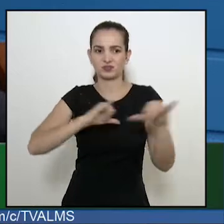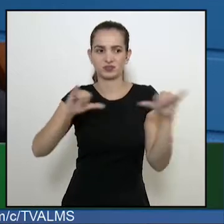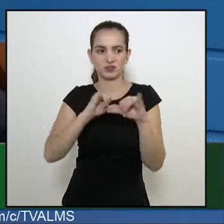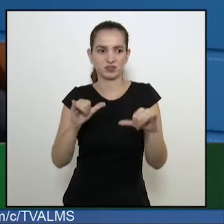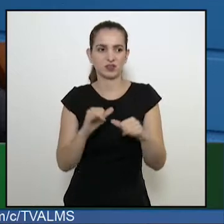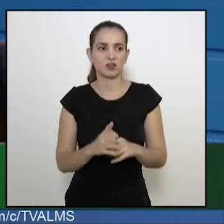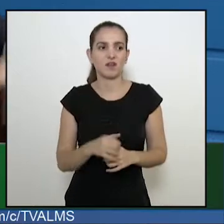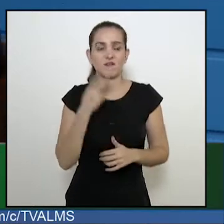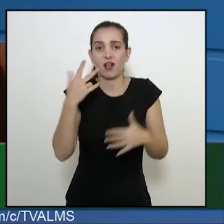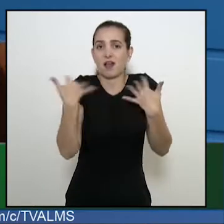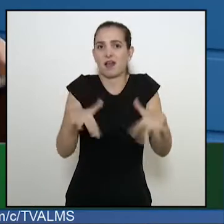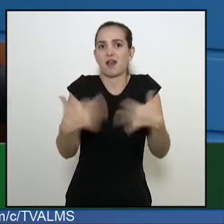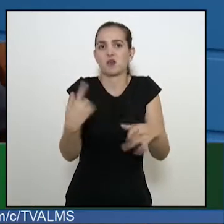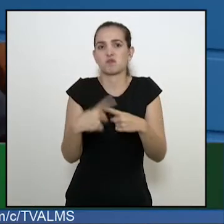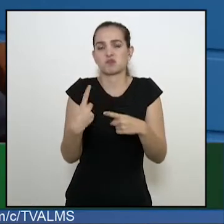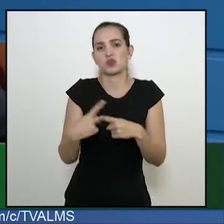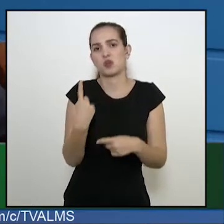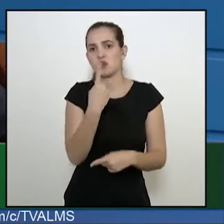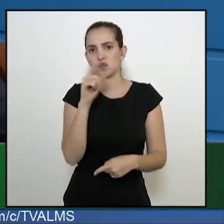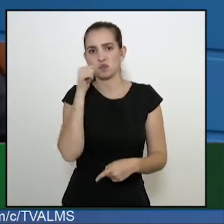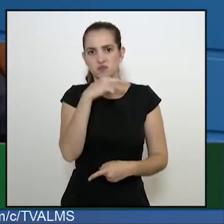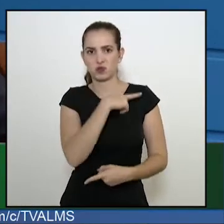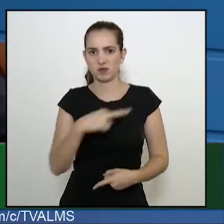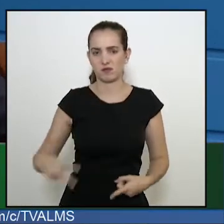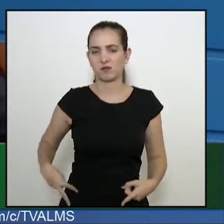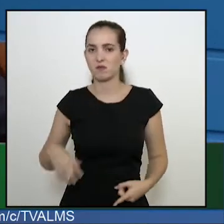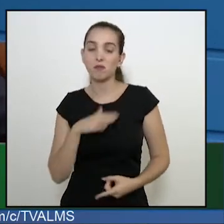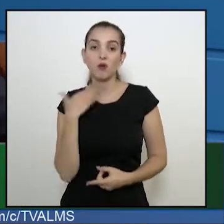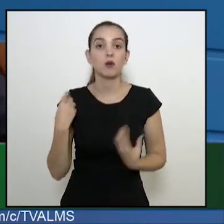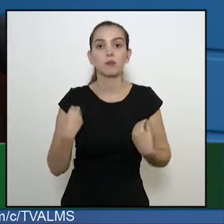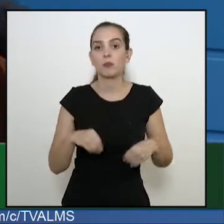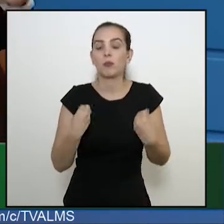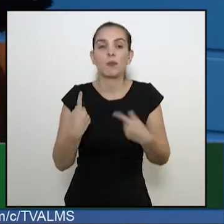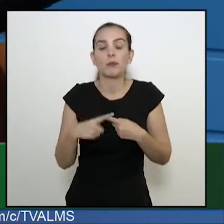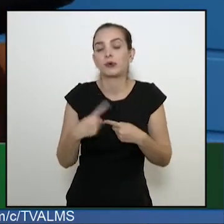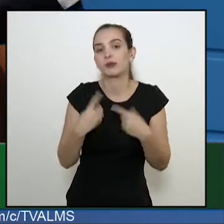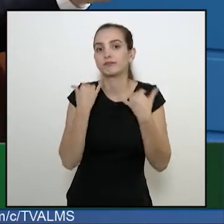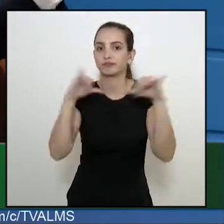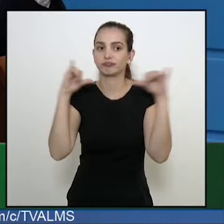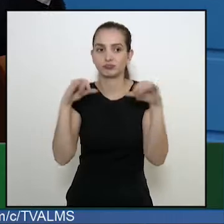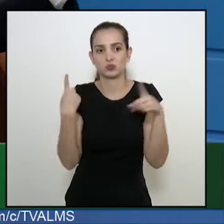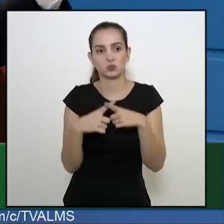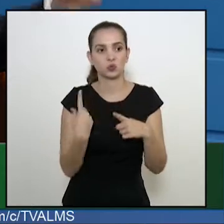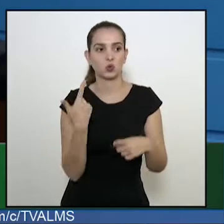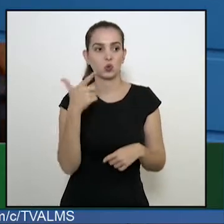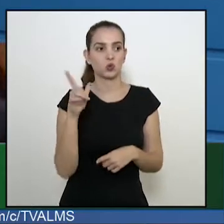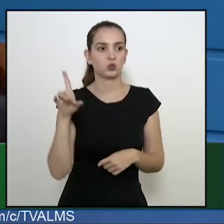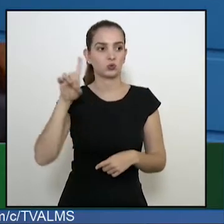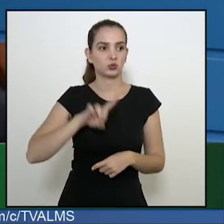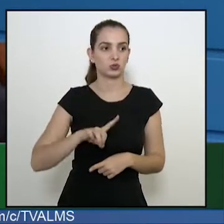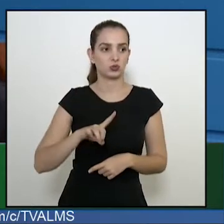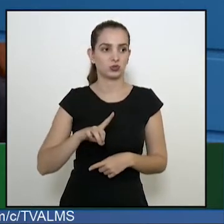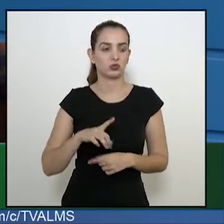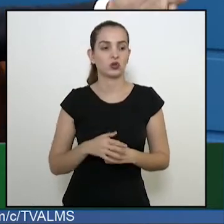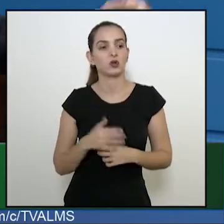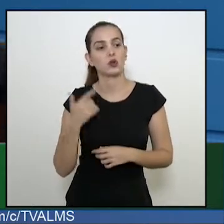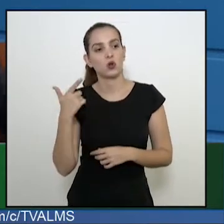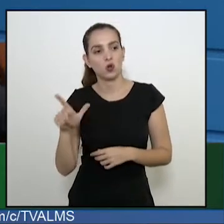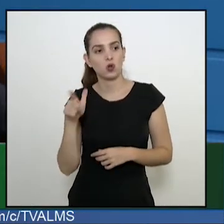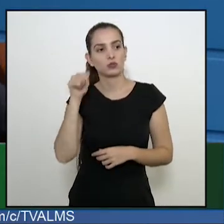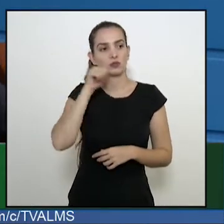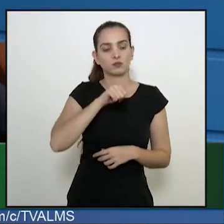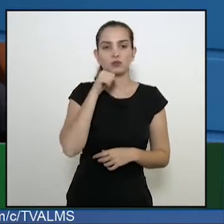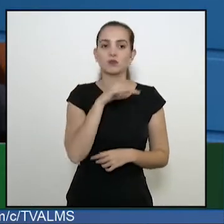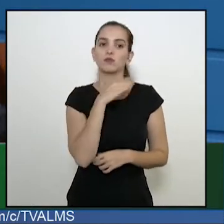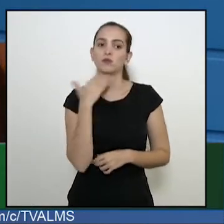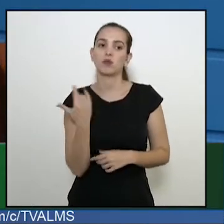alarde em cima da morte dessa vereadora, sendo que outro dia mesmo uma outra mulher foi assassinada não sei